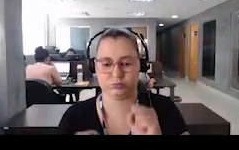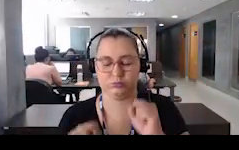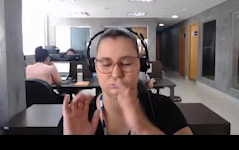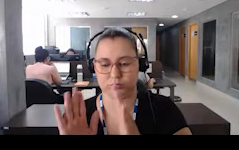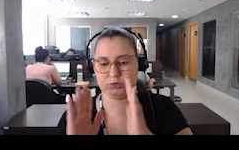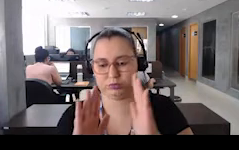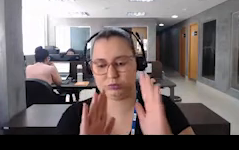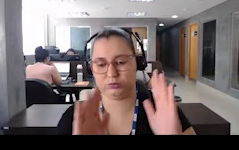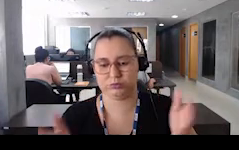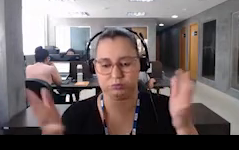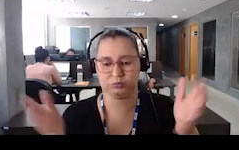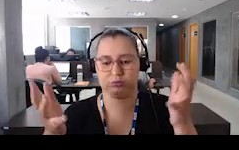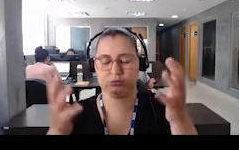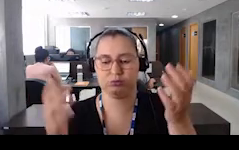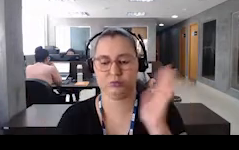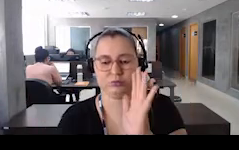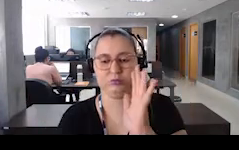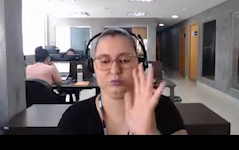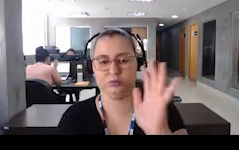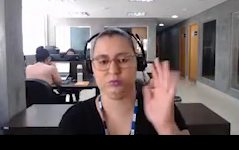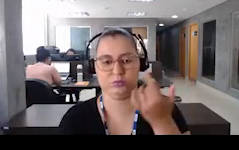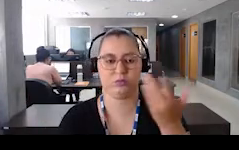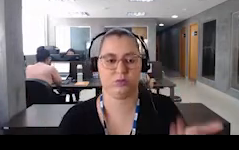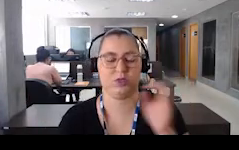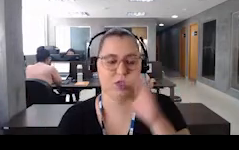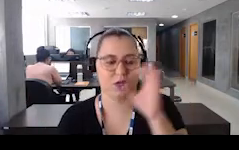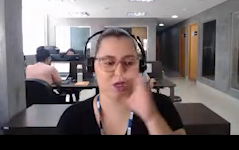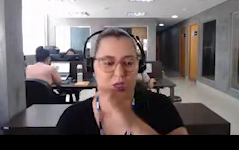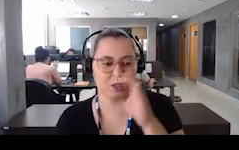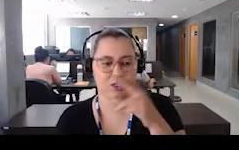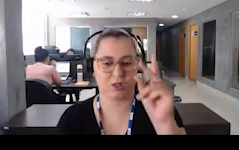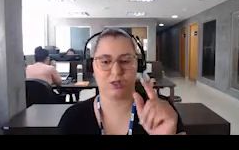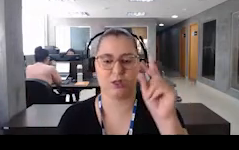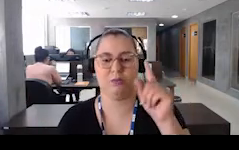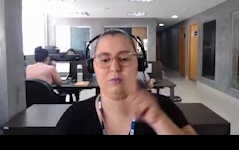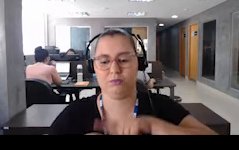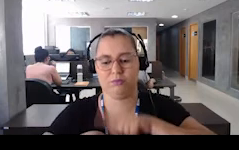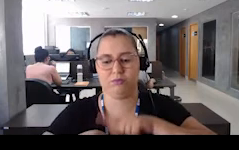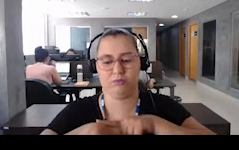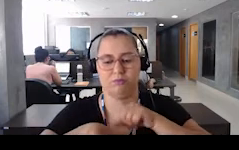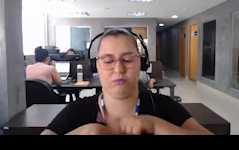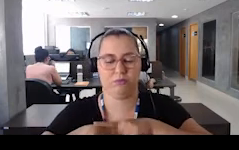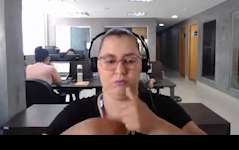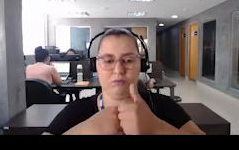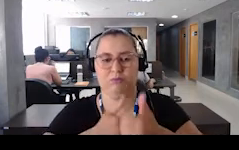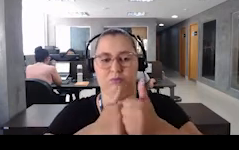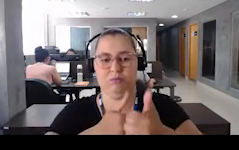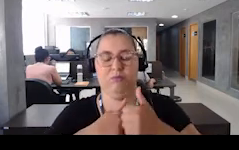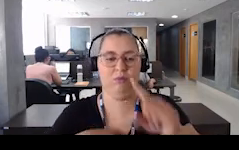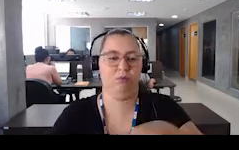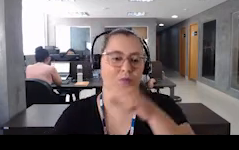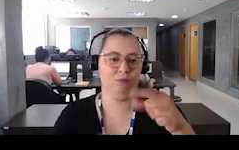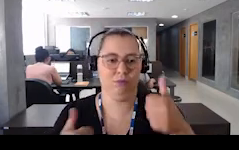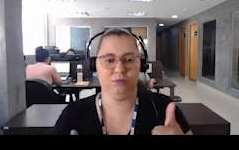Posso continuar nesse ritmo? Ou vocês querem que acelere mais para poder dar tempo de ver as outras atividades? Como que tá aí o acompanhamento